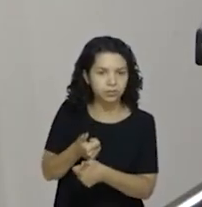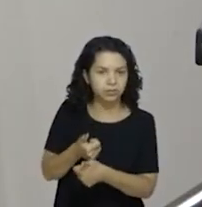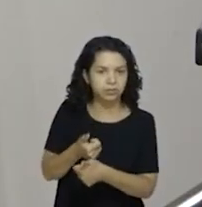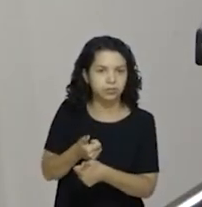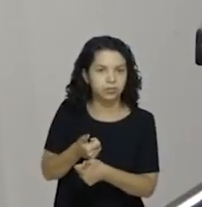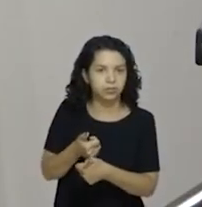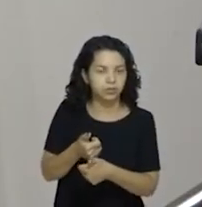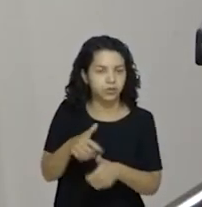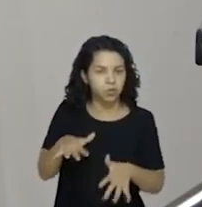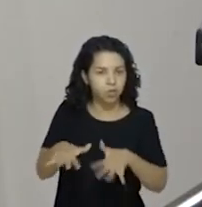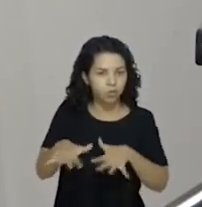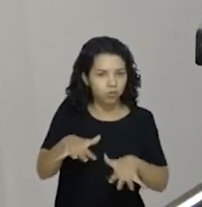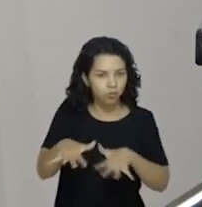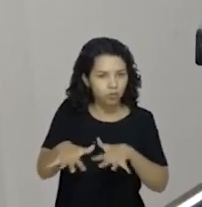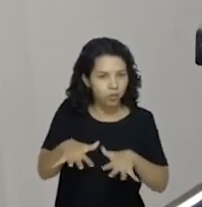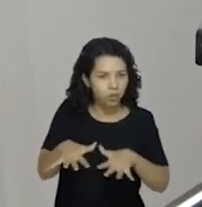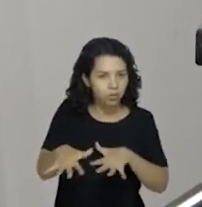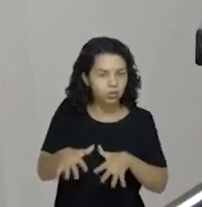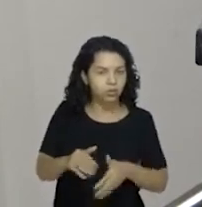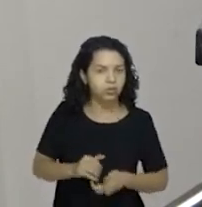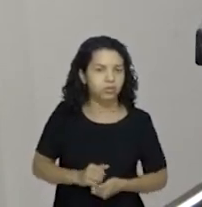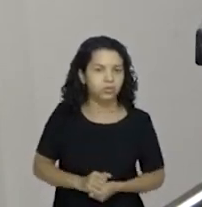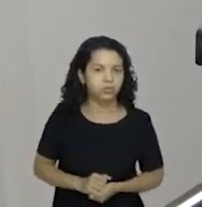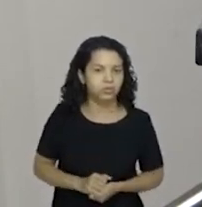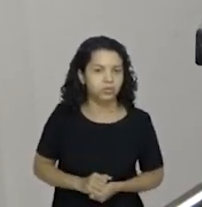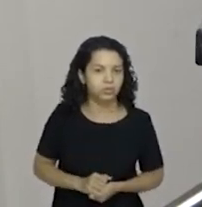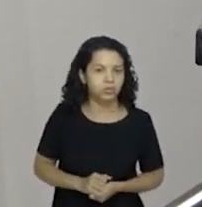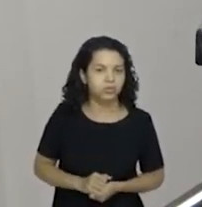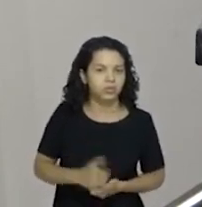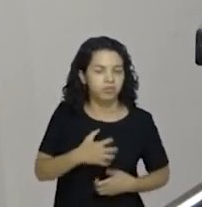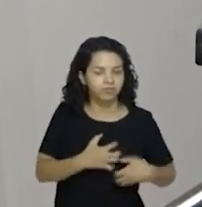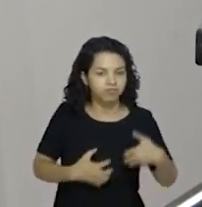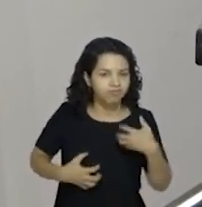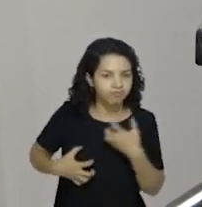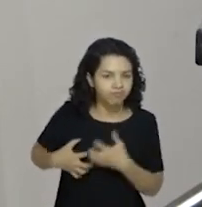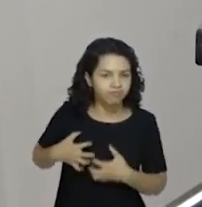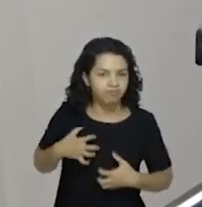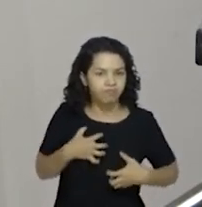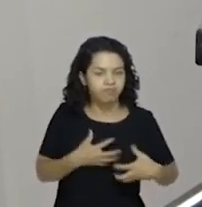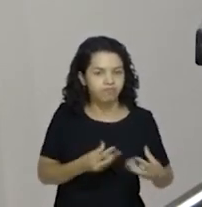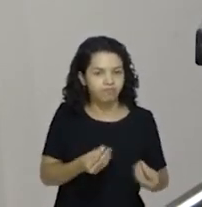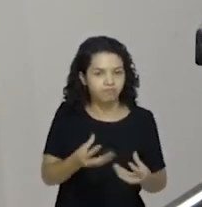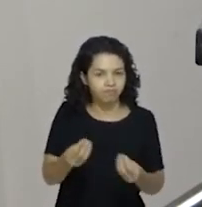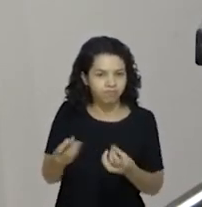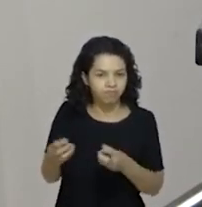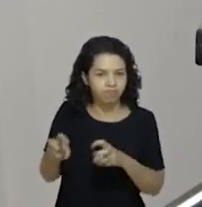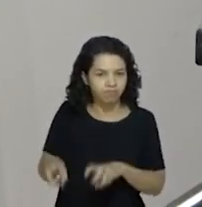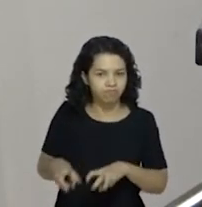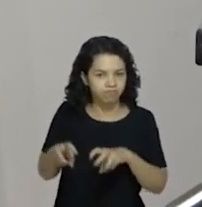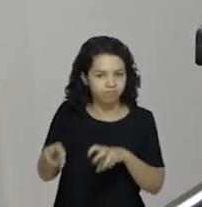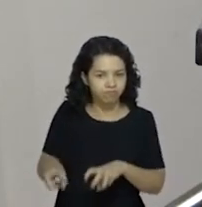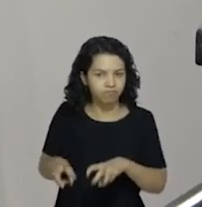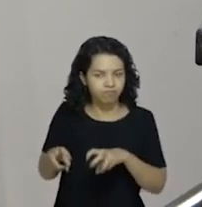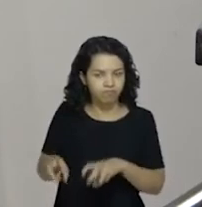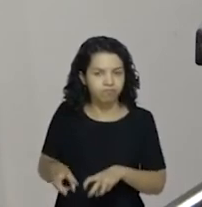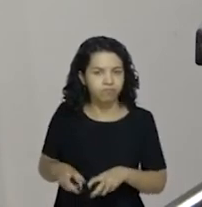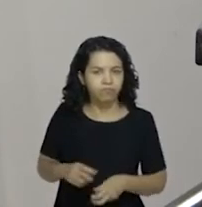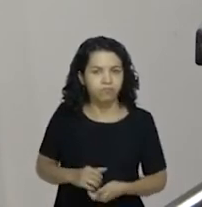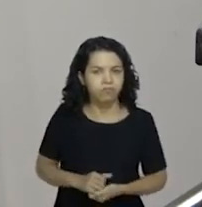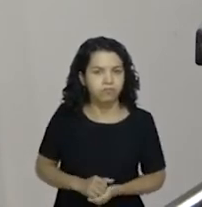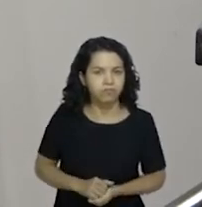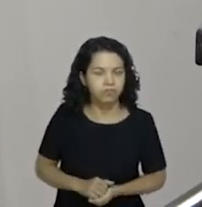esse movimento todo angústia de muitos dos nossos agricultores e agricultores